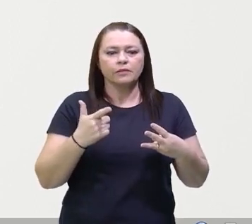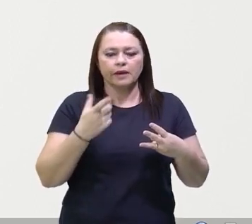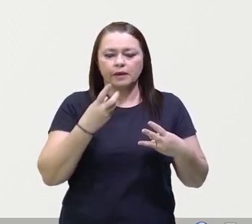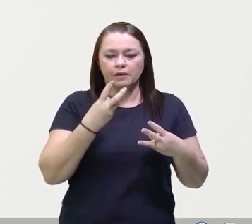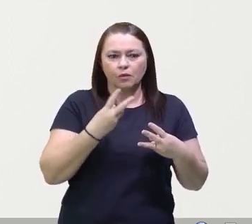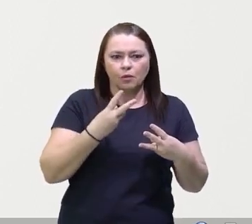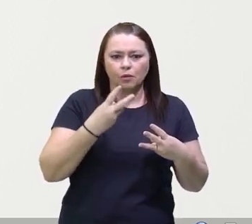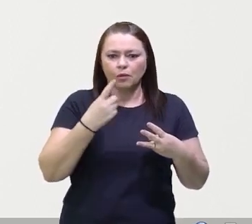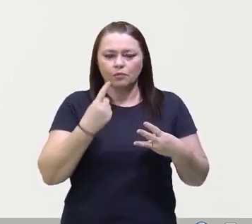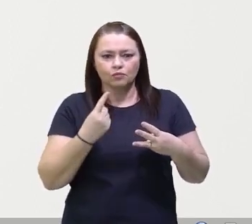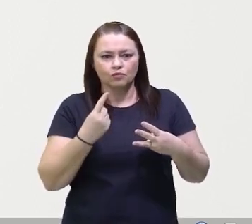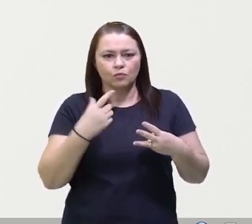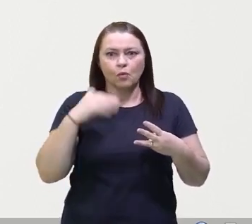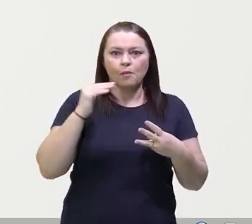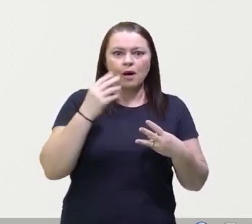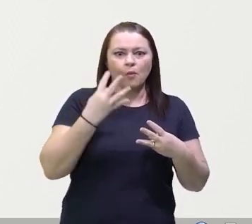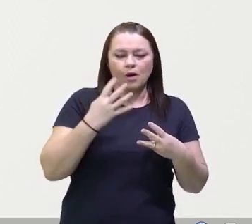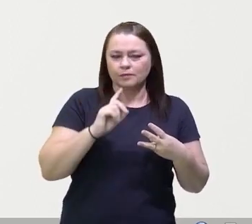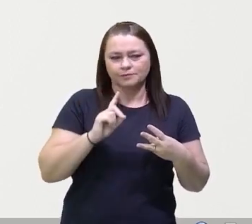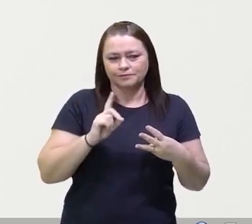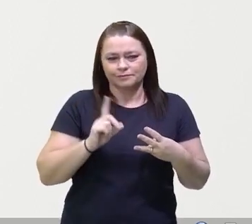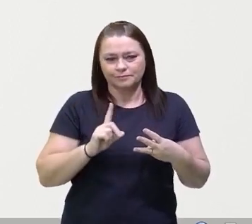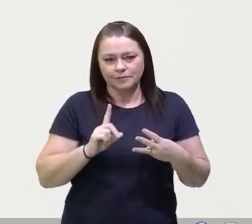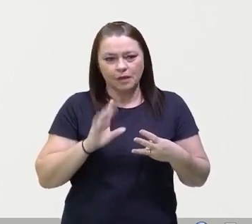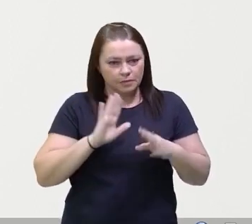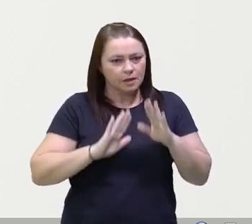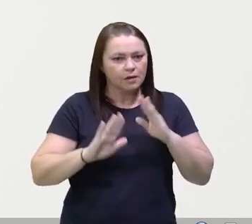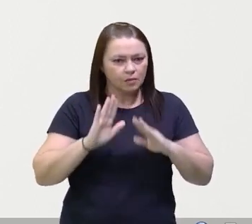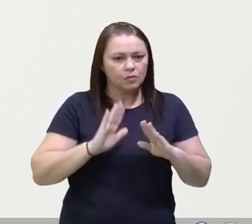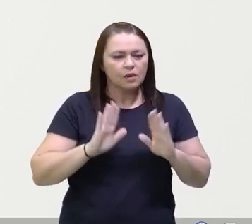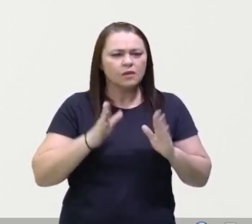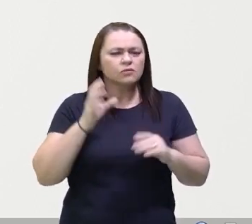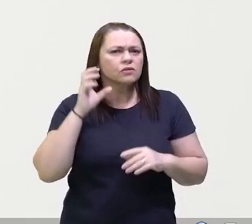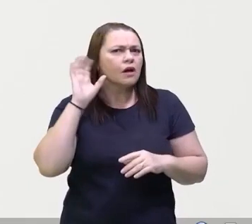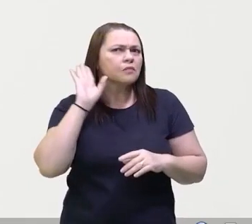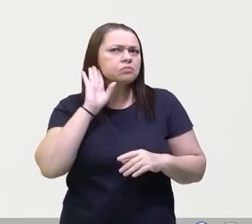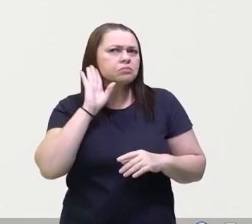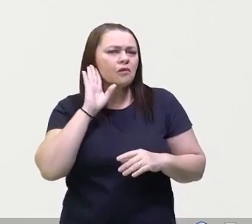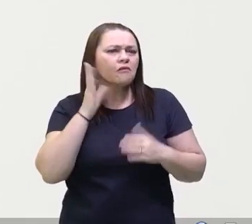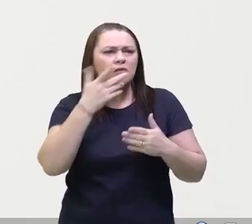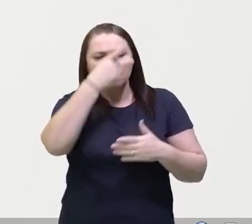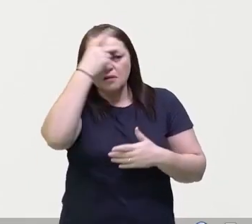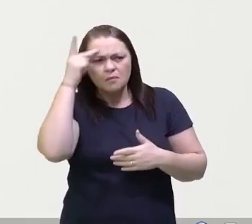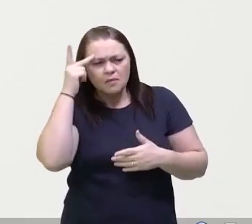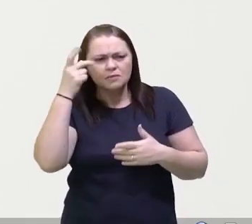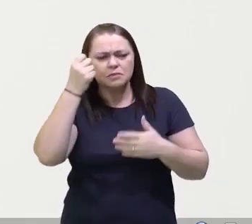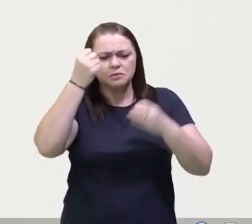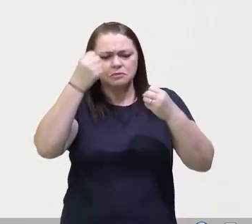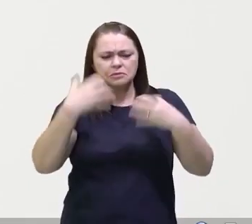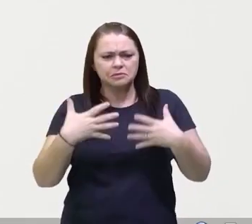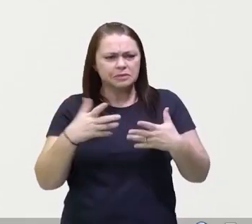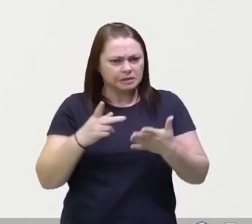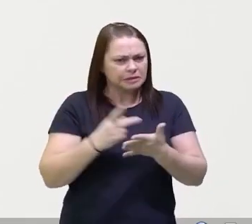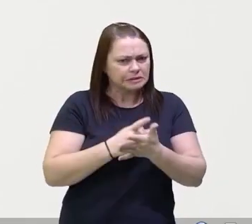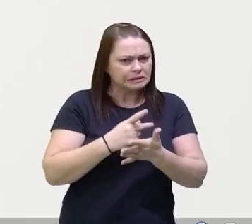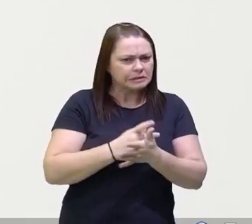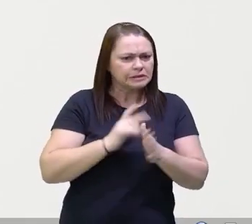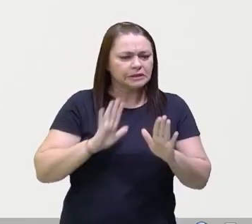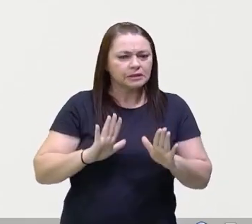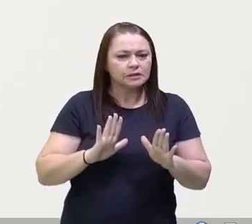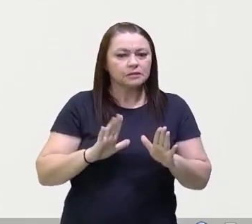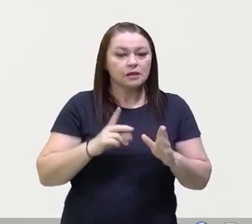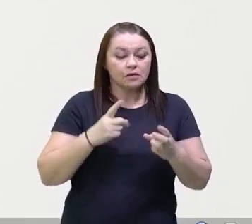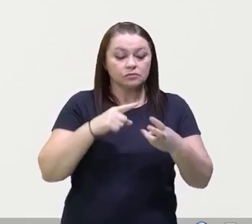3 lados, nem triângulo com mais de 3 lados, tá certo? Tome cuidado que eu já ouvi algumas definições complicadas. Triângulo formado por